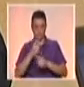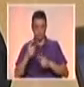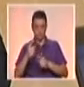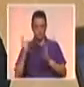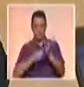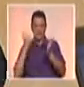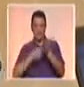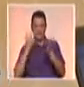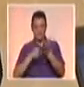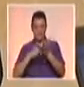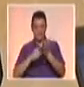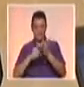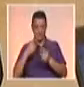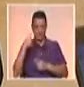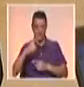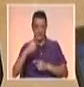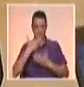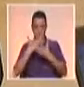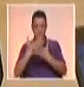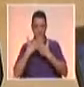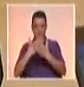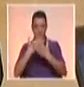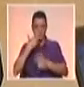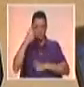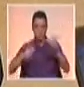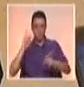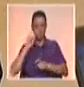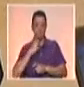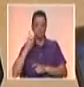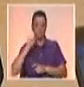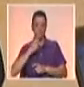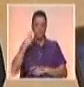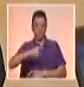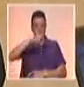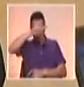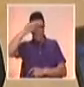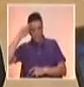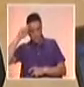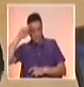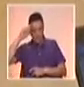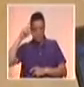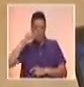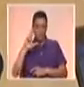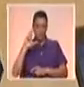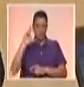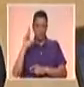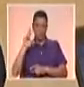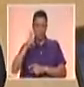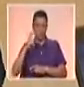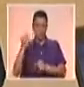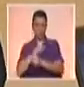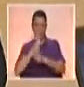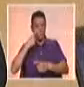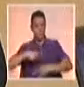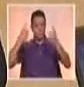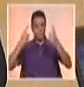à necessidade de atendermos às solicitações das pessoas surdas que têm dificuldades, não é? Quando vão a um serviço público, uhum, qualquer, uhum,